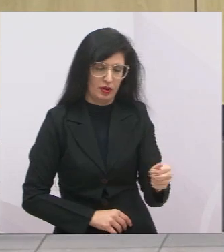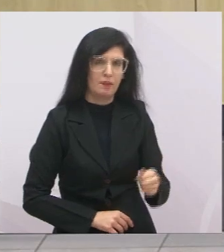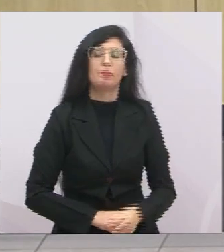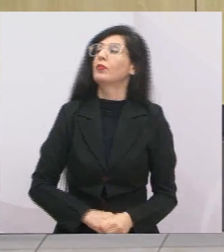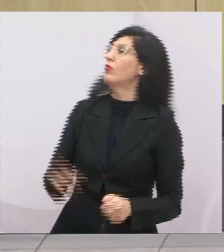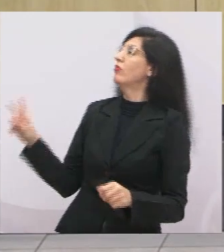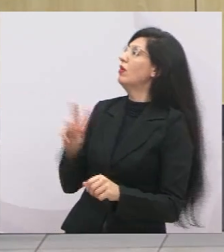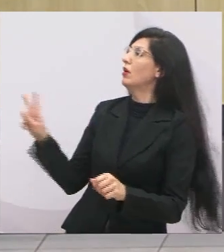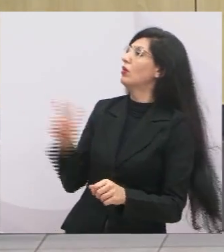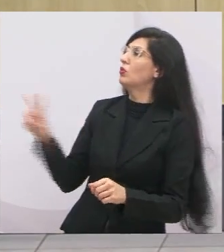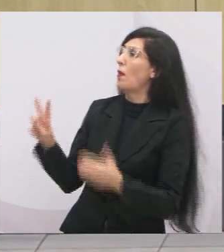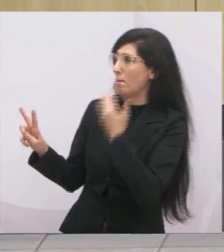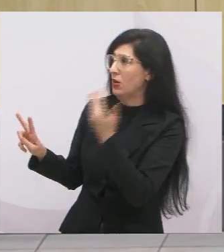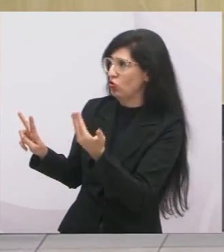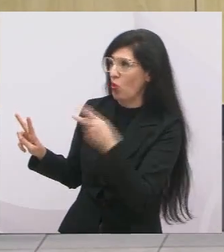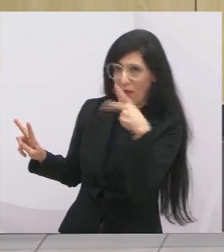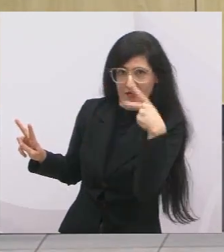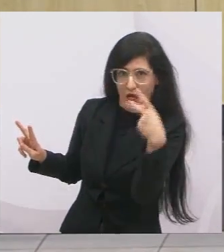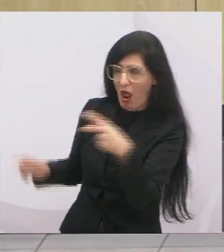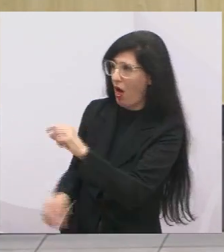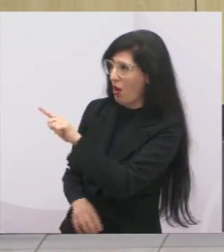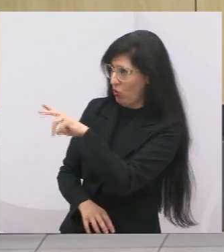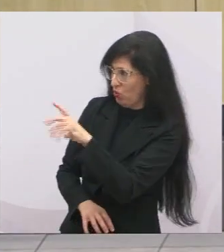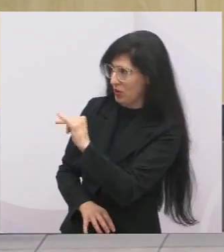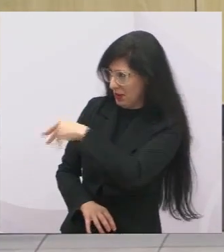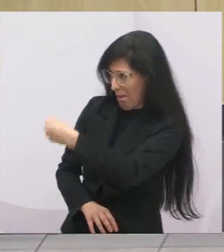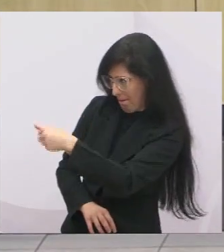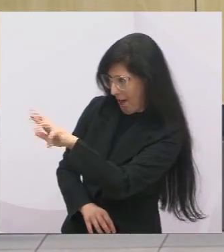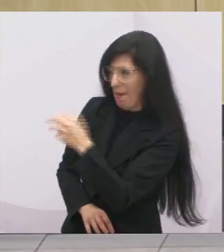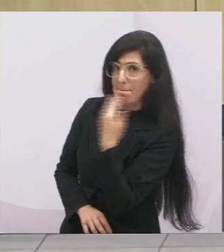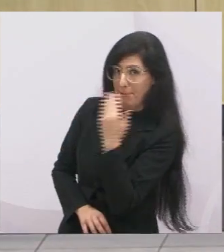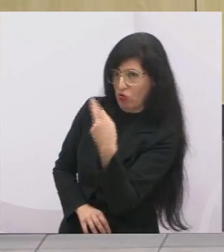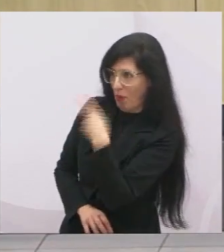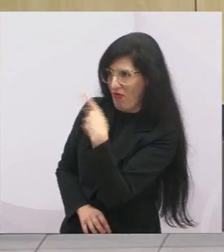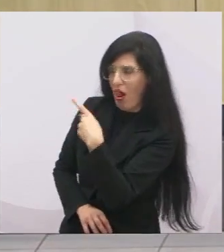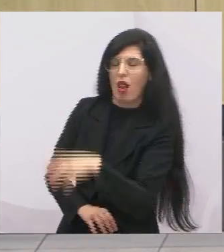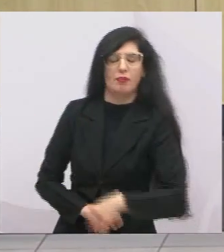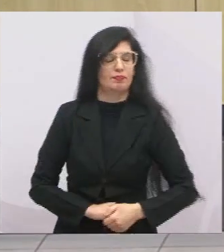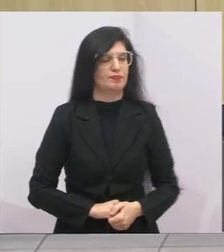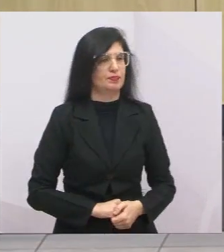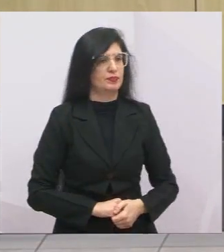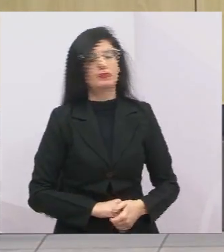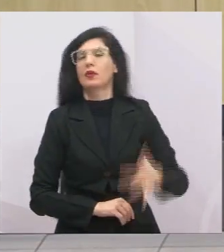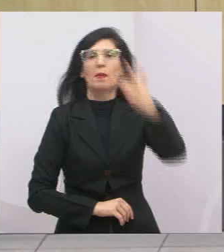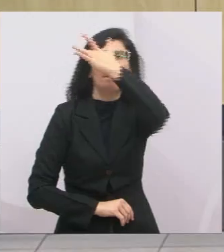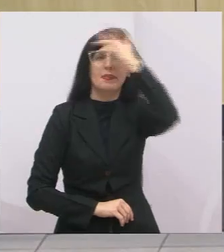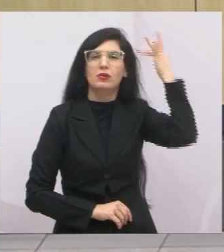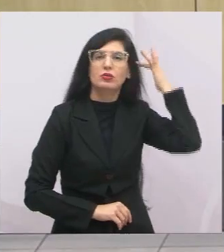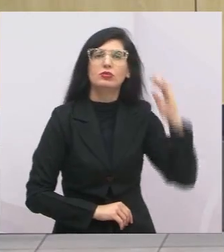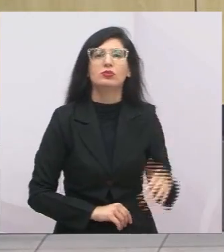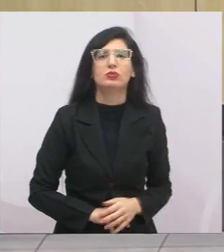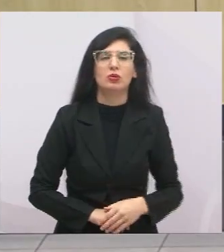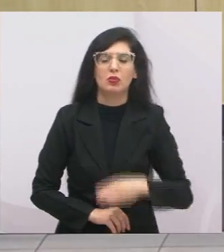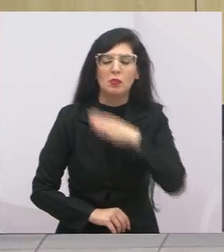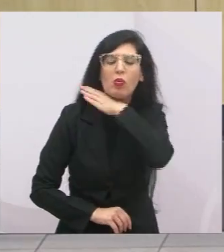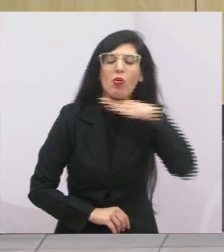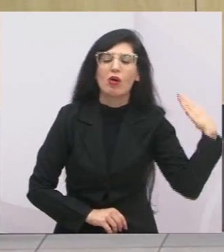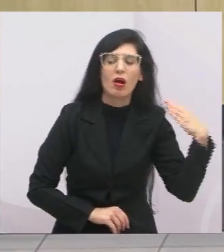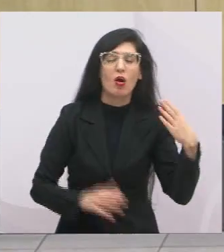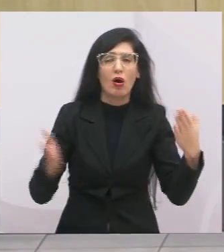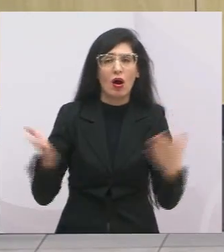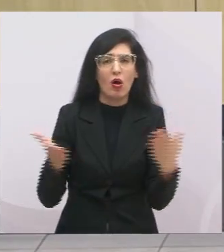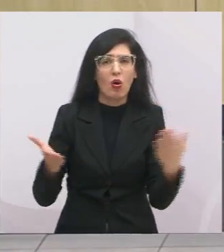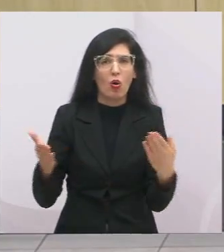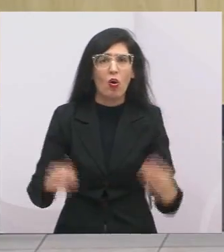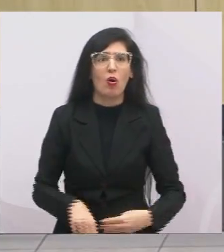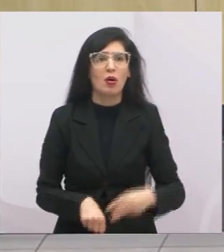pela vereadora Lucimar Ponciano. Em memória dos entes queridos, convido a todos para que façamos